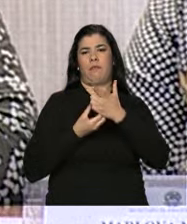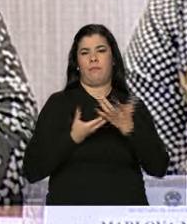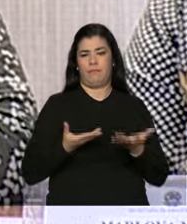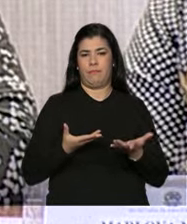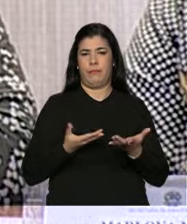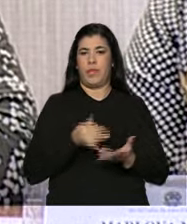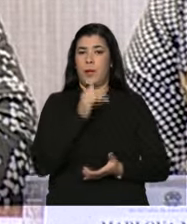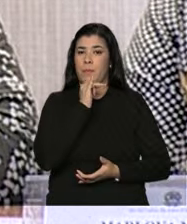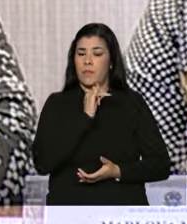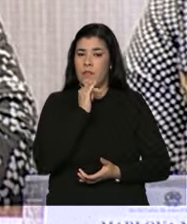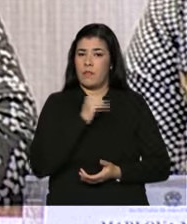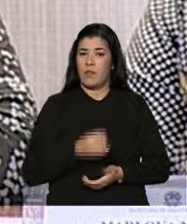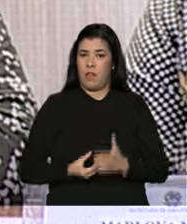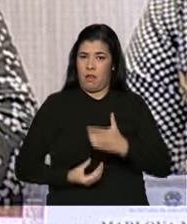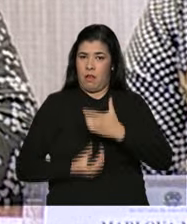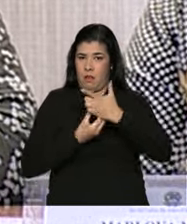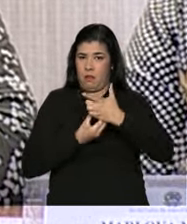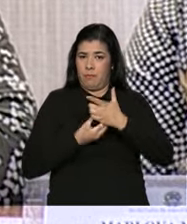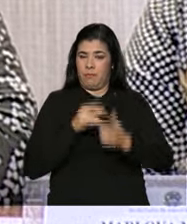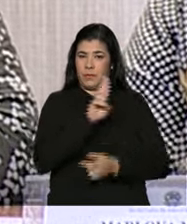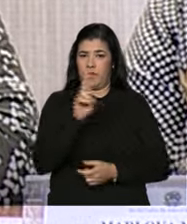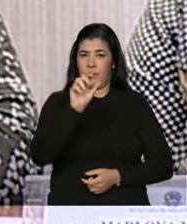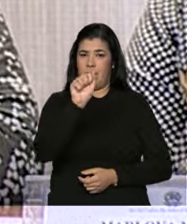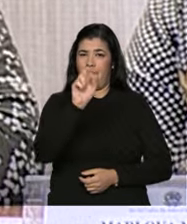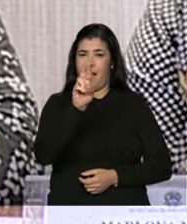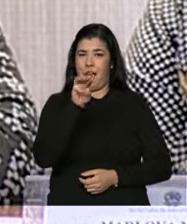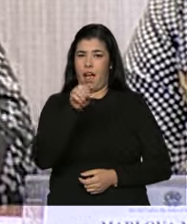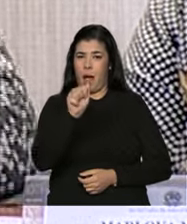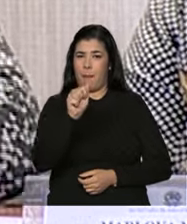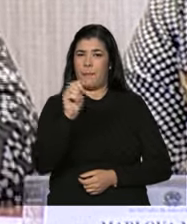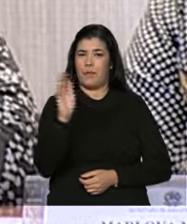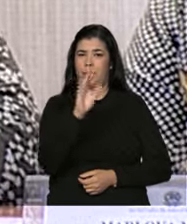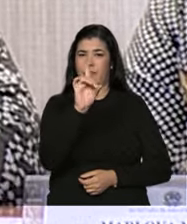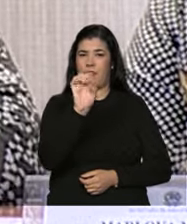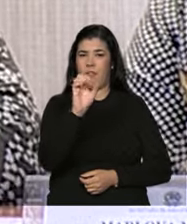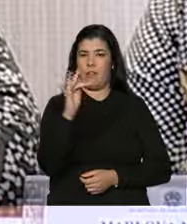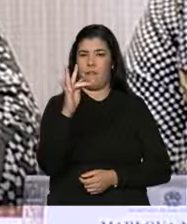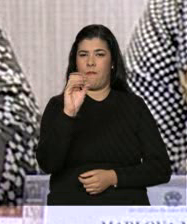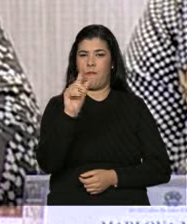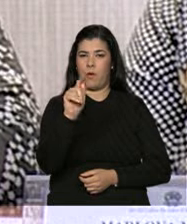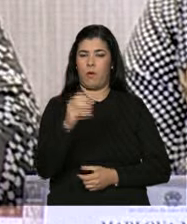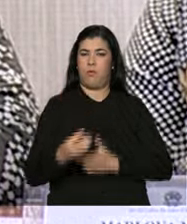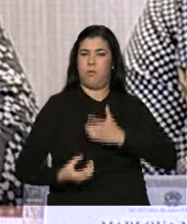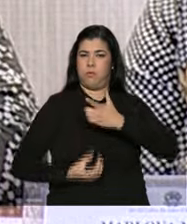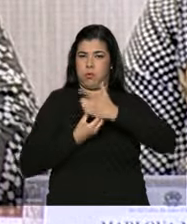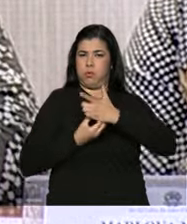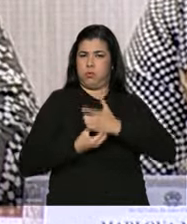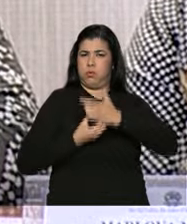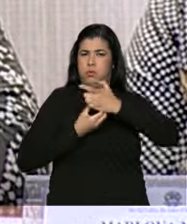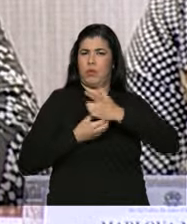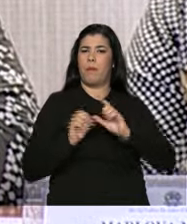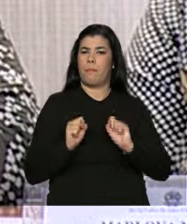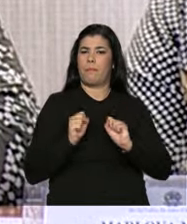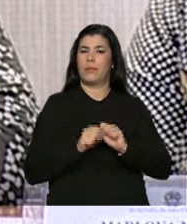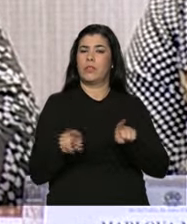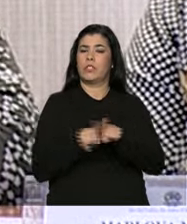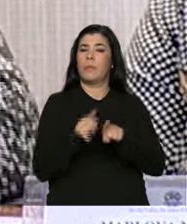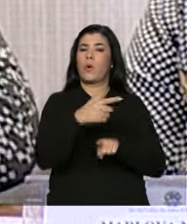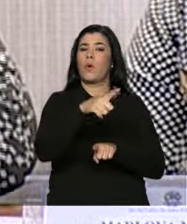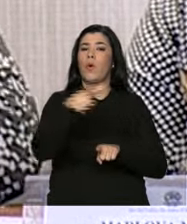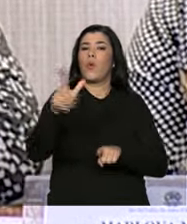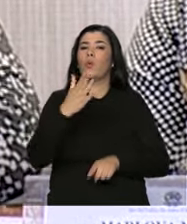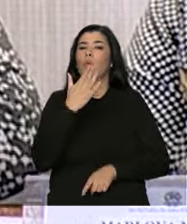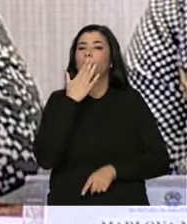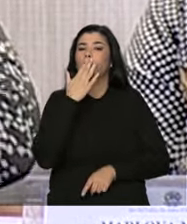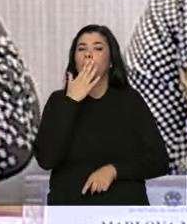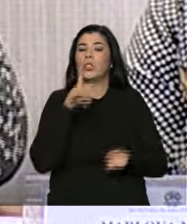né? cito as armas de fogo para que a gente a partir delas possa sim eh bloquear outras armas que